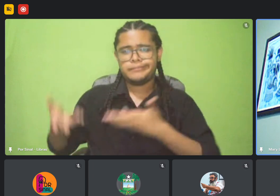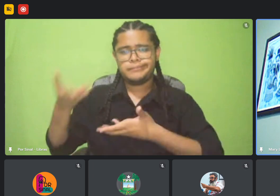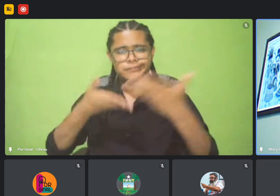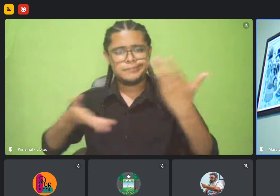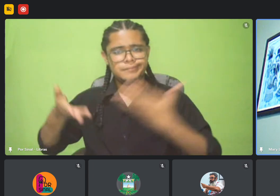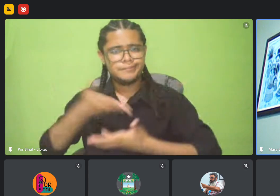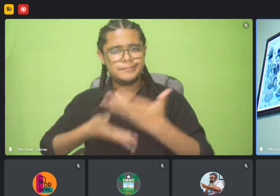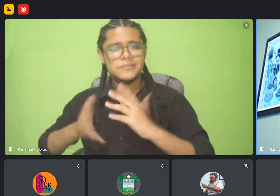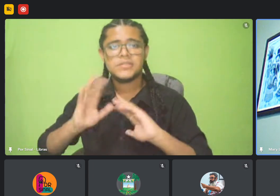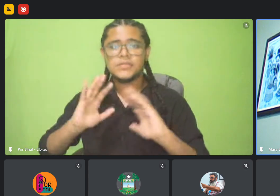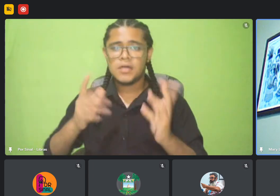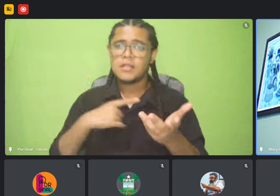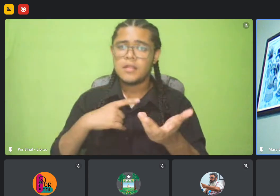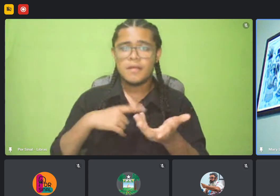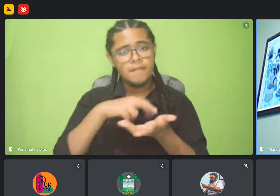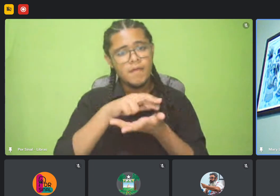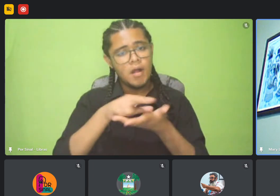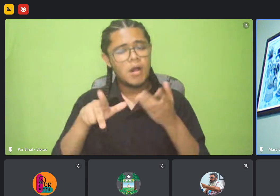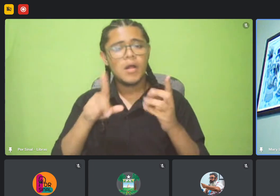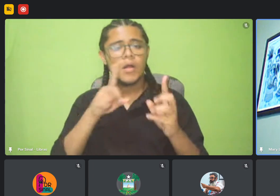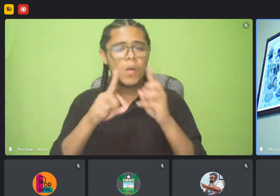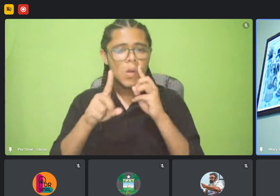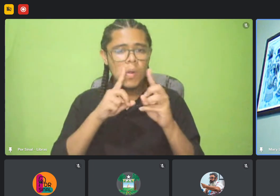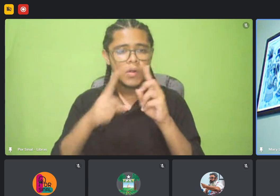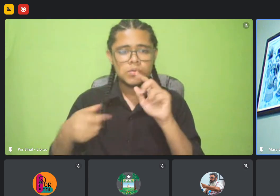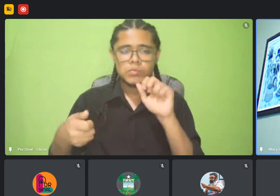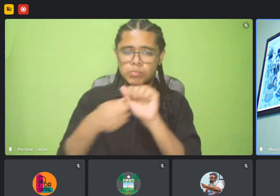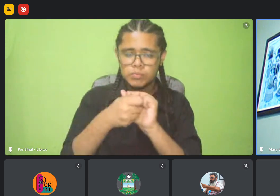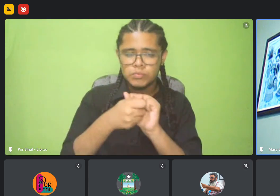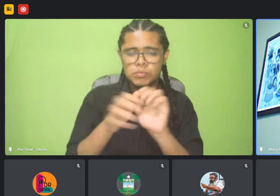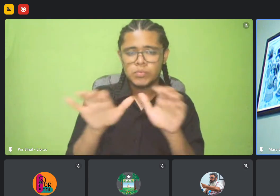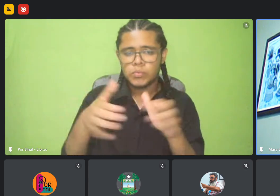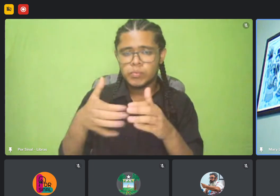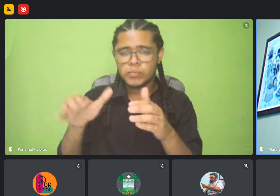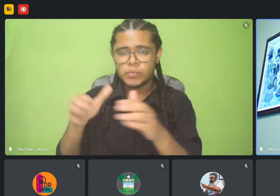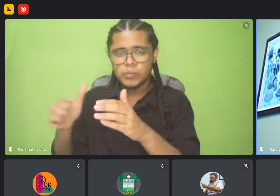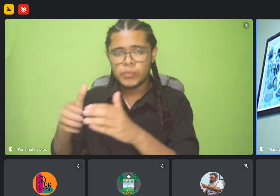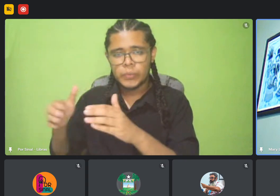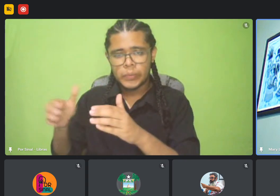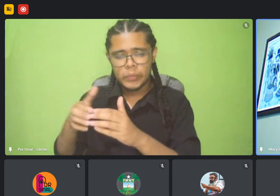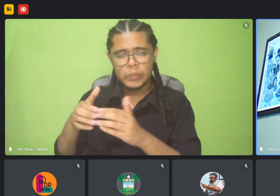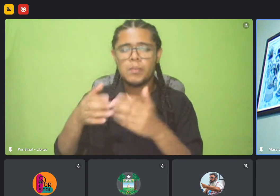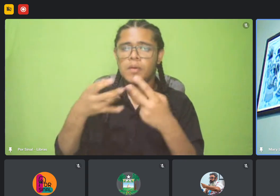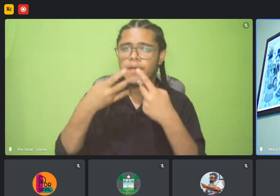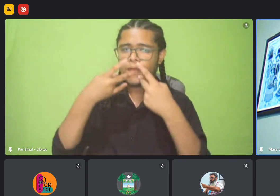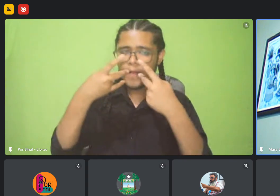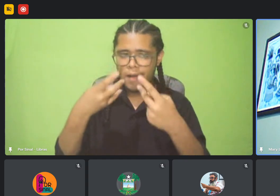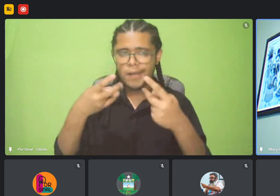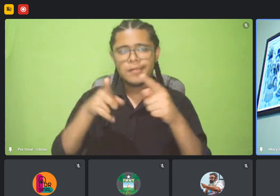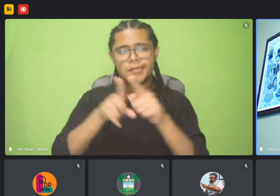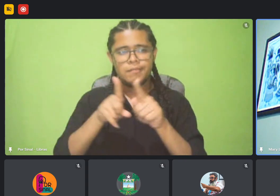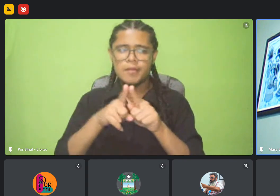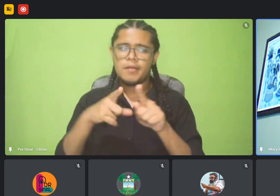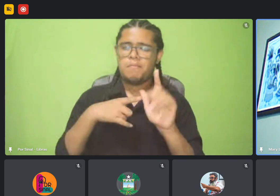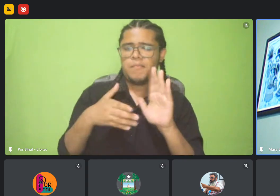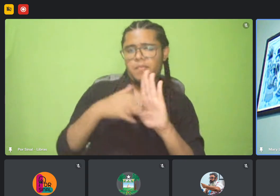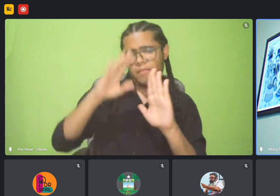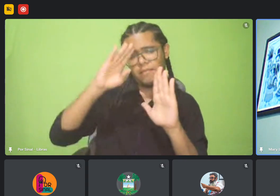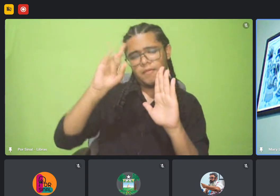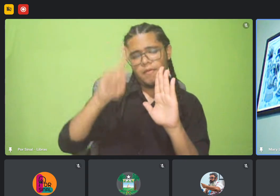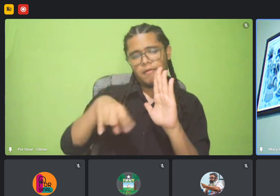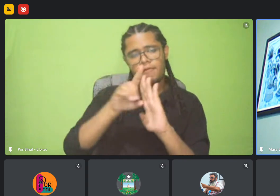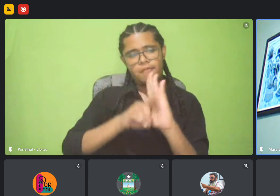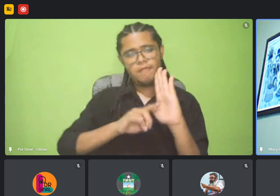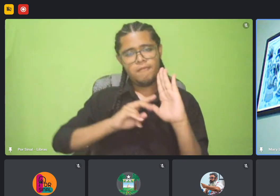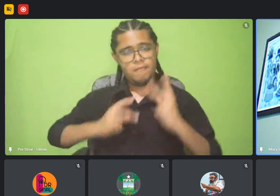teve diversos diálogos e conversas e grupos que versam sobre questões de direitos humanos, mas aí a gente ainda deixou